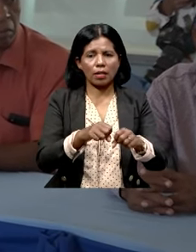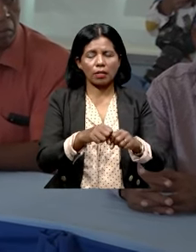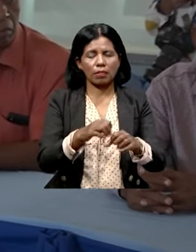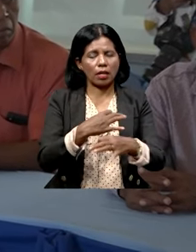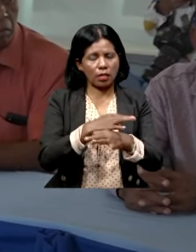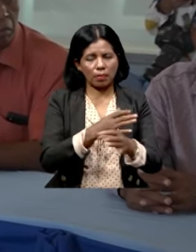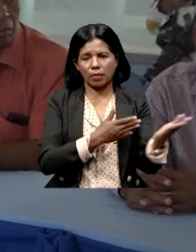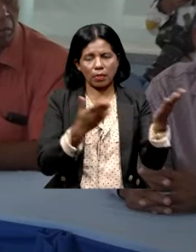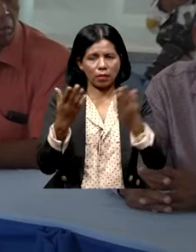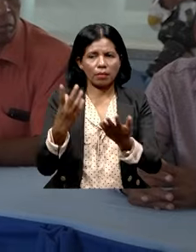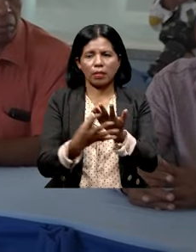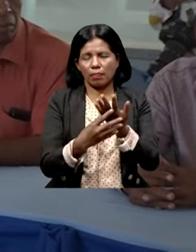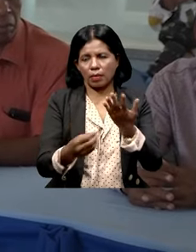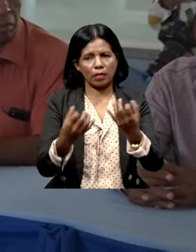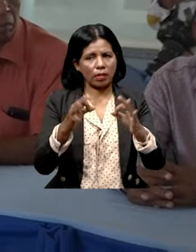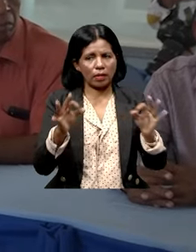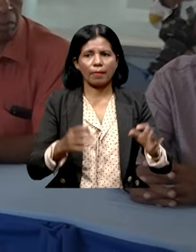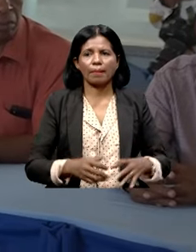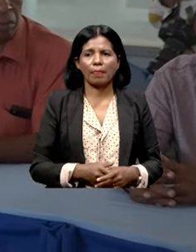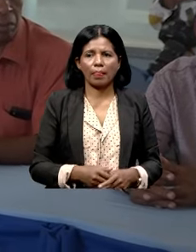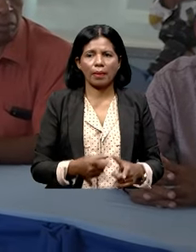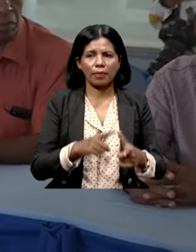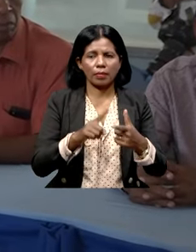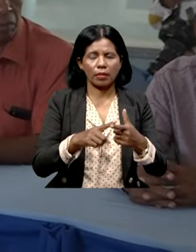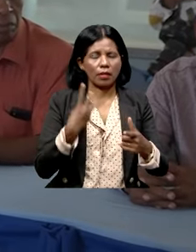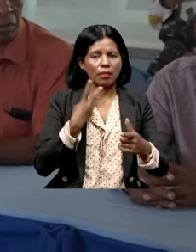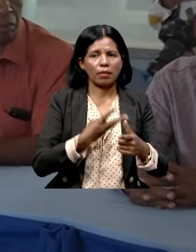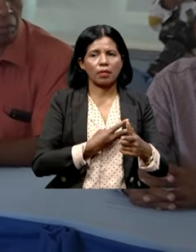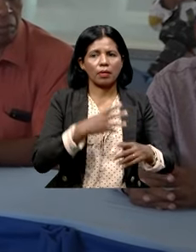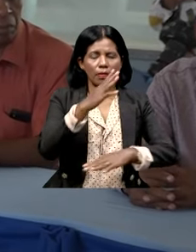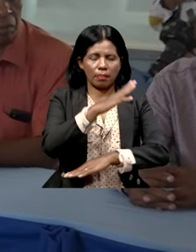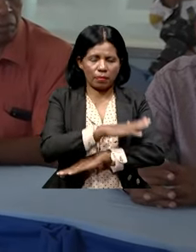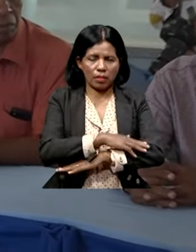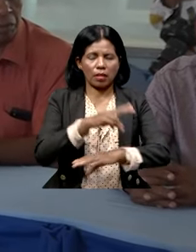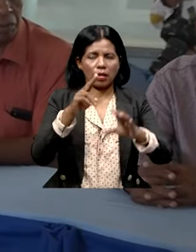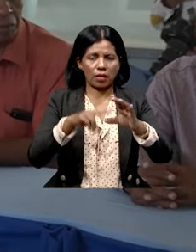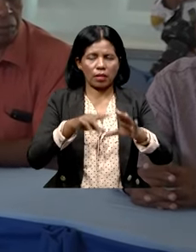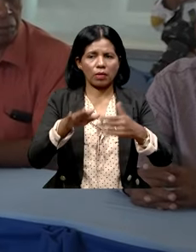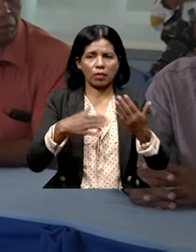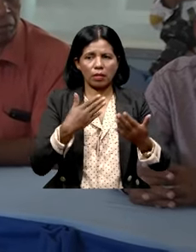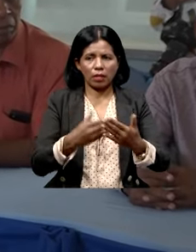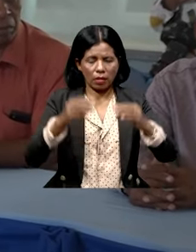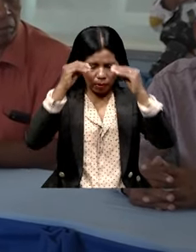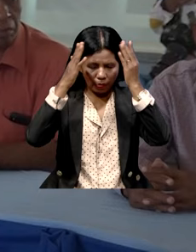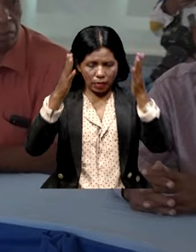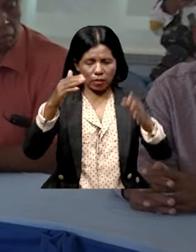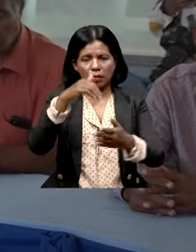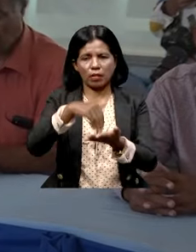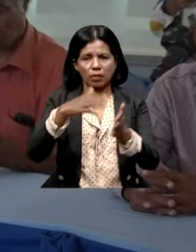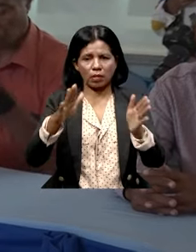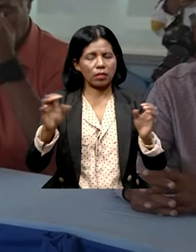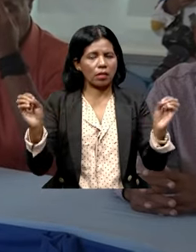mais. Então, na minha printer, lá já. Terceiro, mobiliário, será, quando vai mesa, cadeira, para professores no estudante, será,